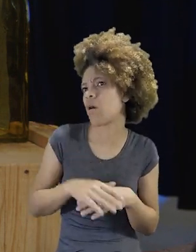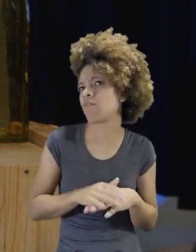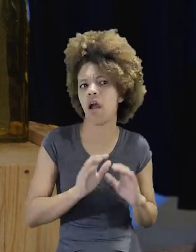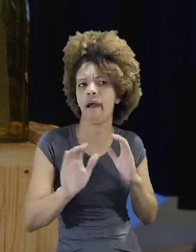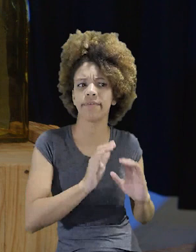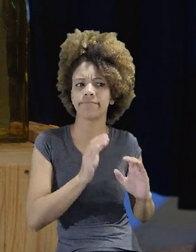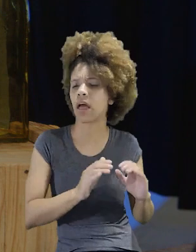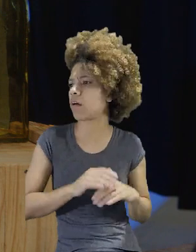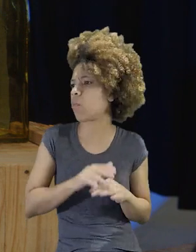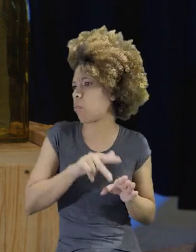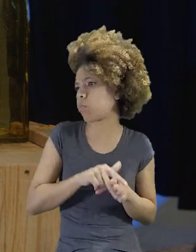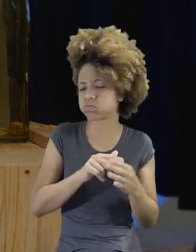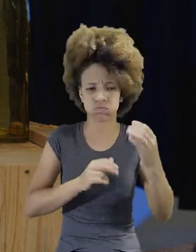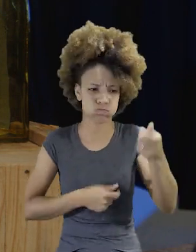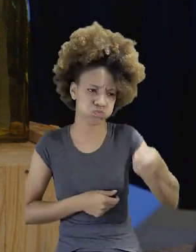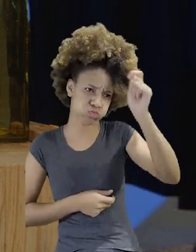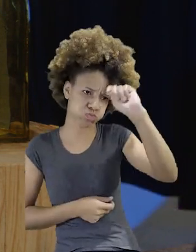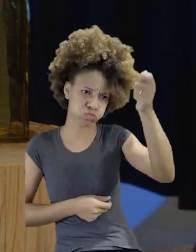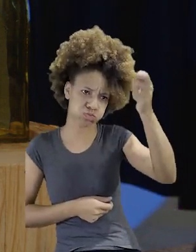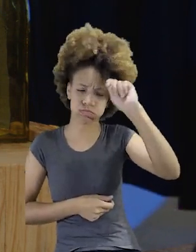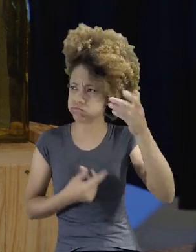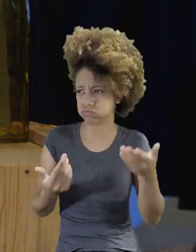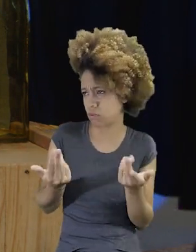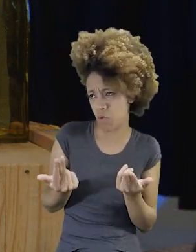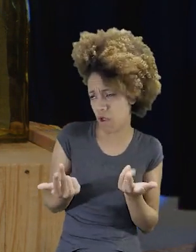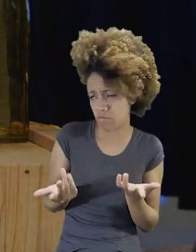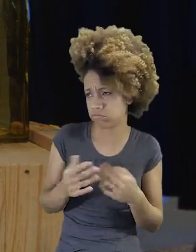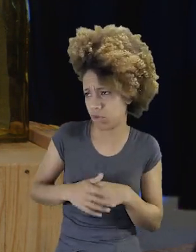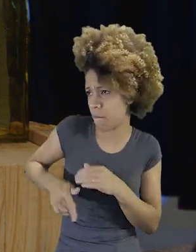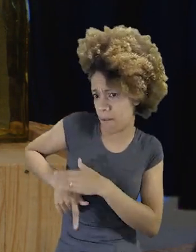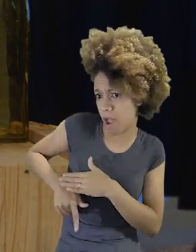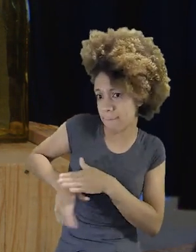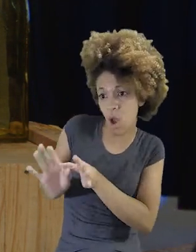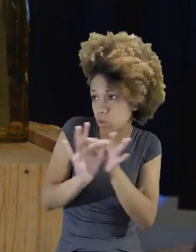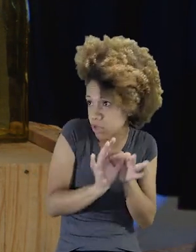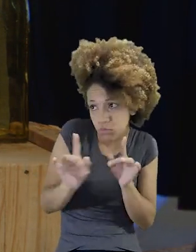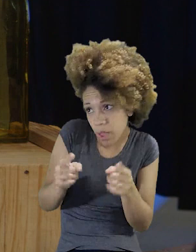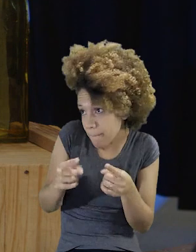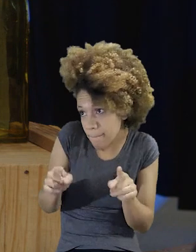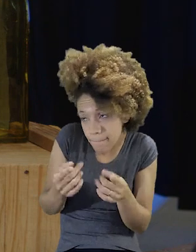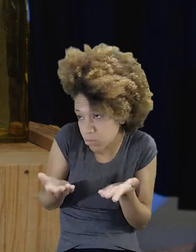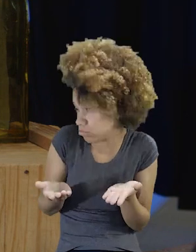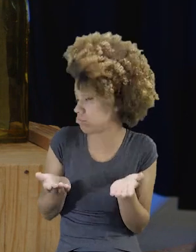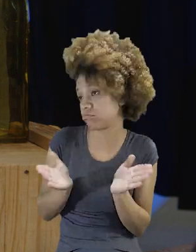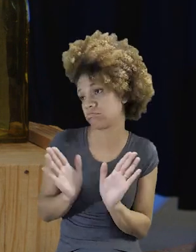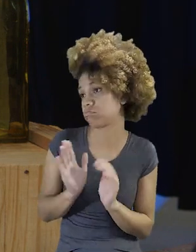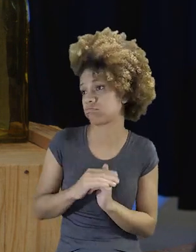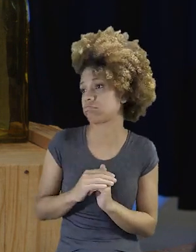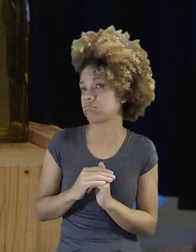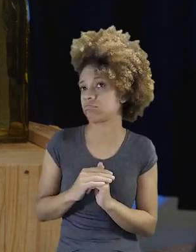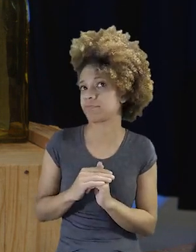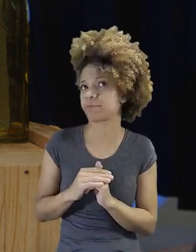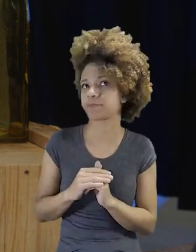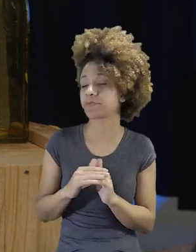igual um cara que vai cantar um caos e com um bagulho na cabeça dele ali velho é uma uma é